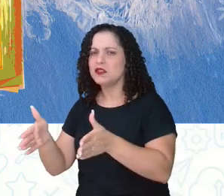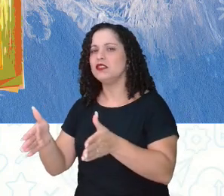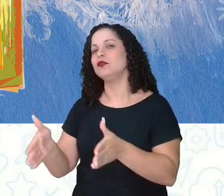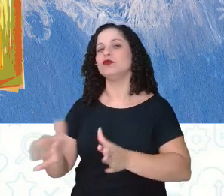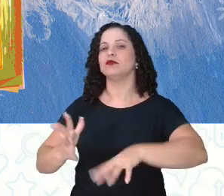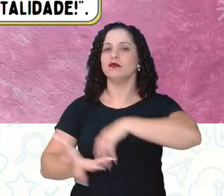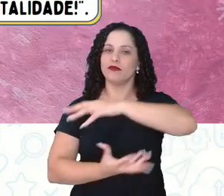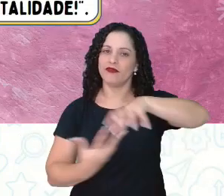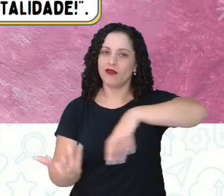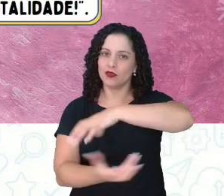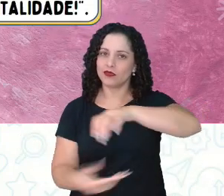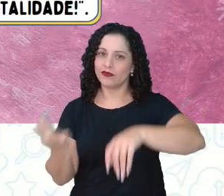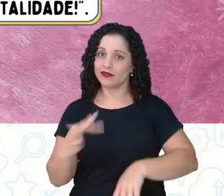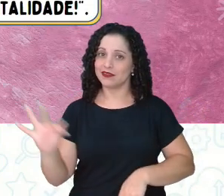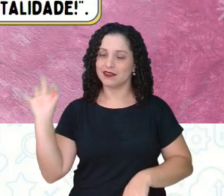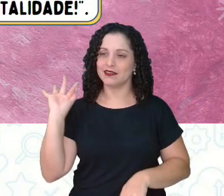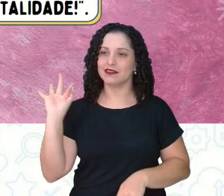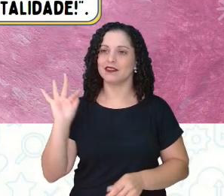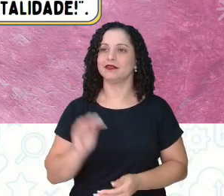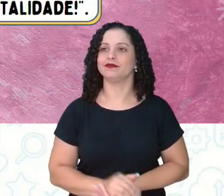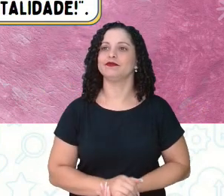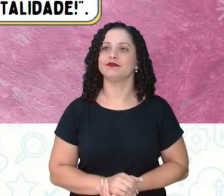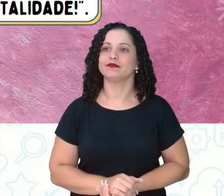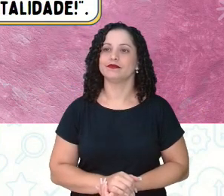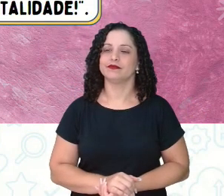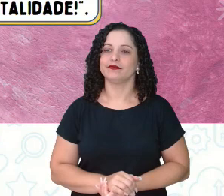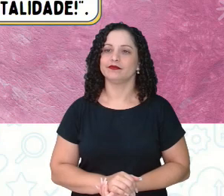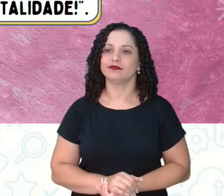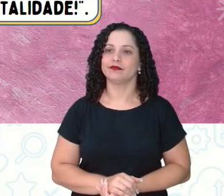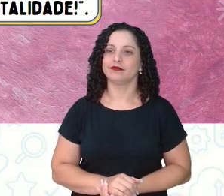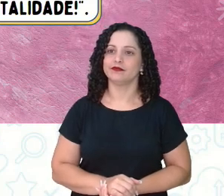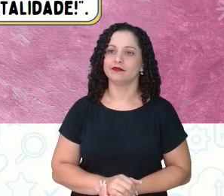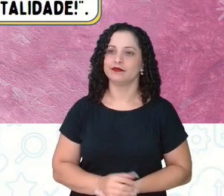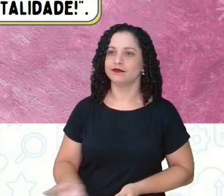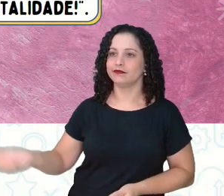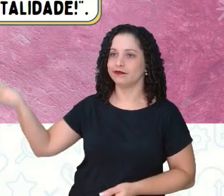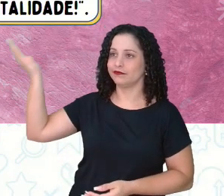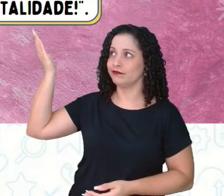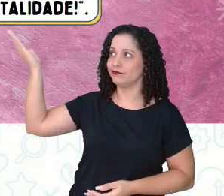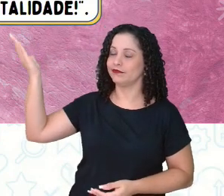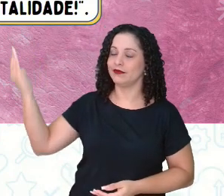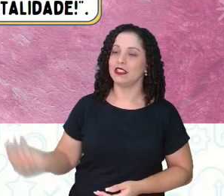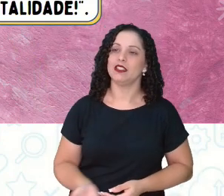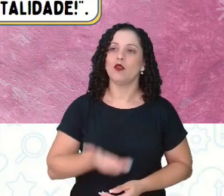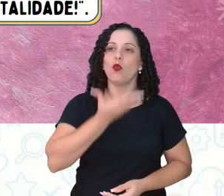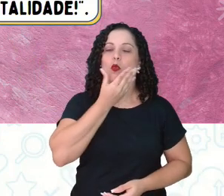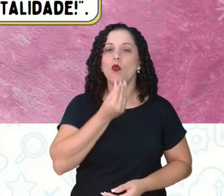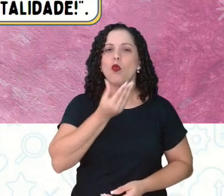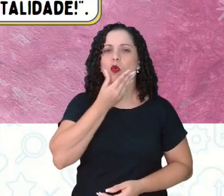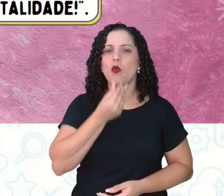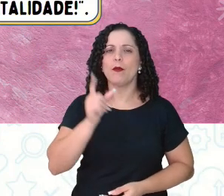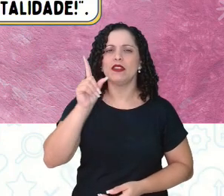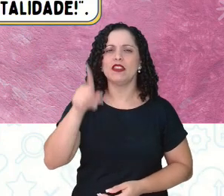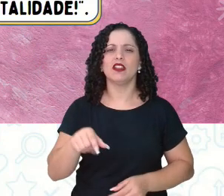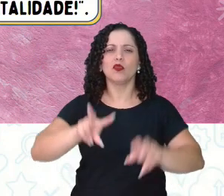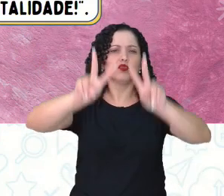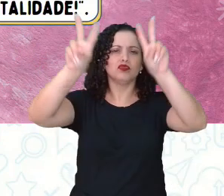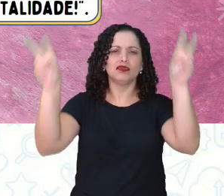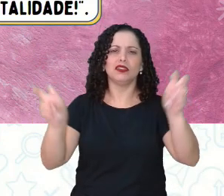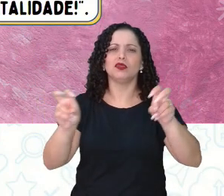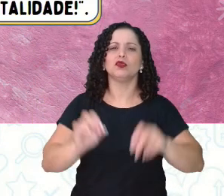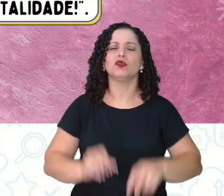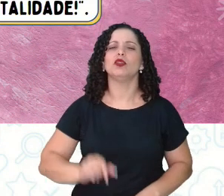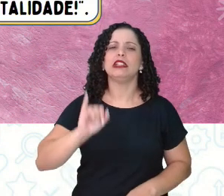revolucionário, certo? E aí, olha, o Robespierre, ele era chamado do